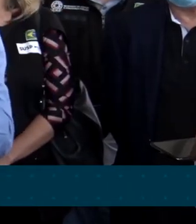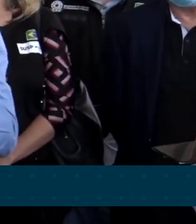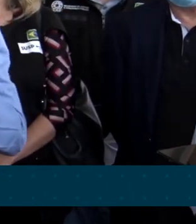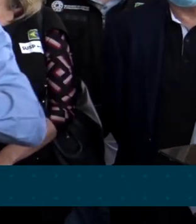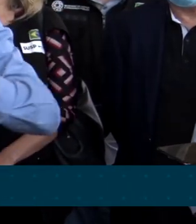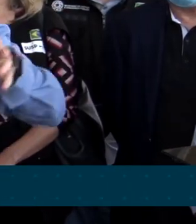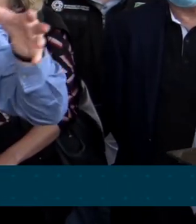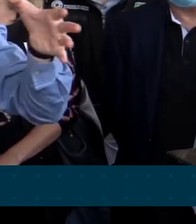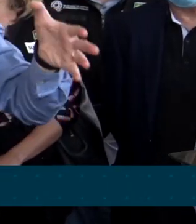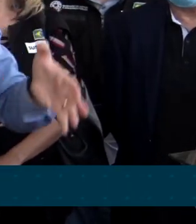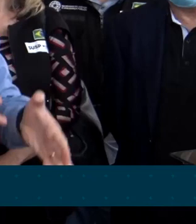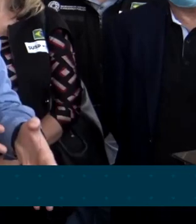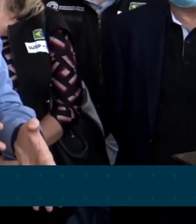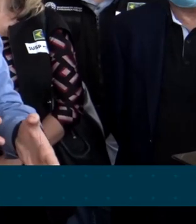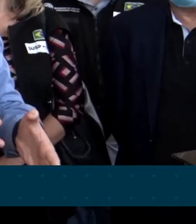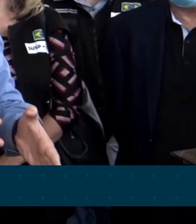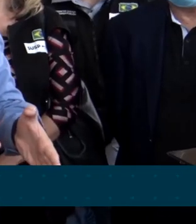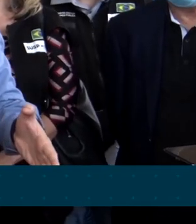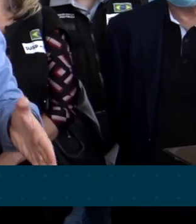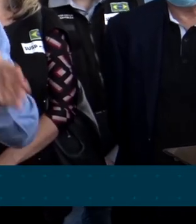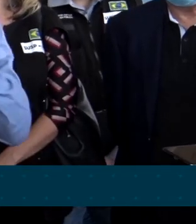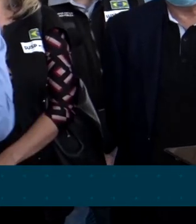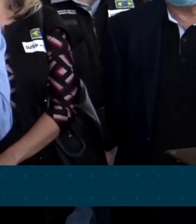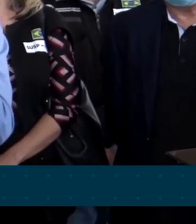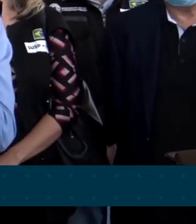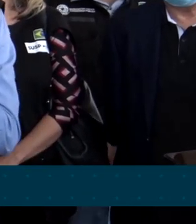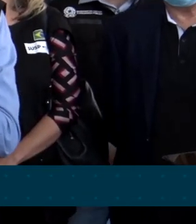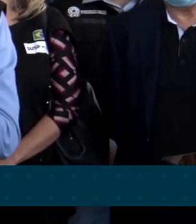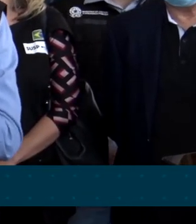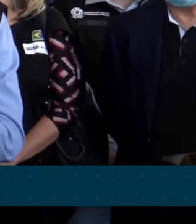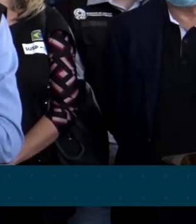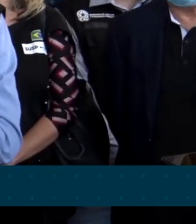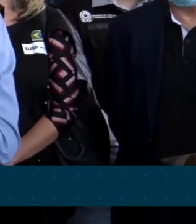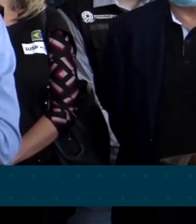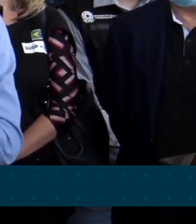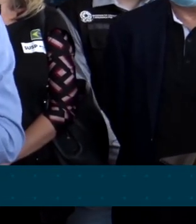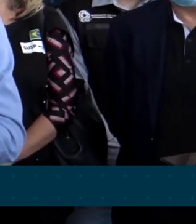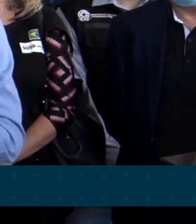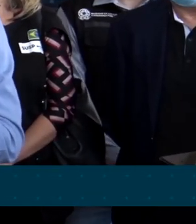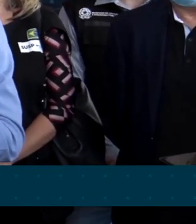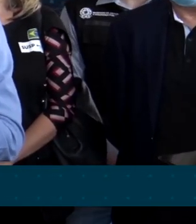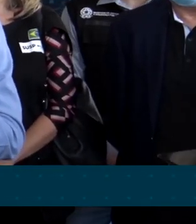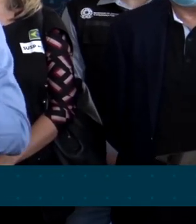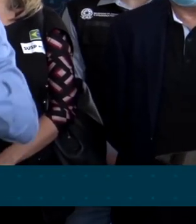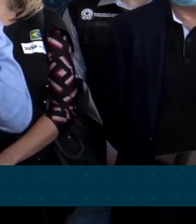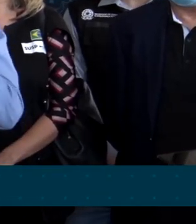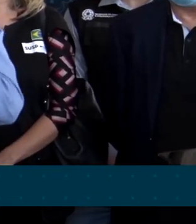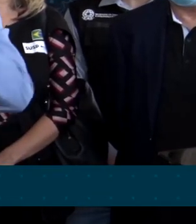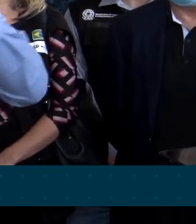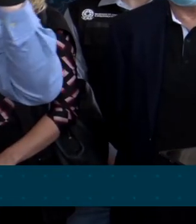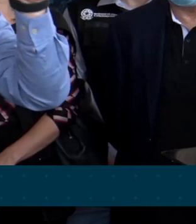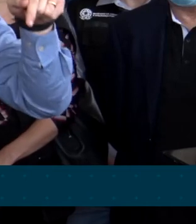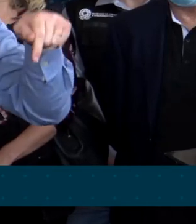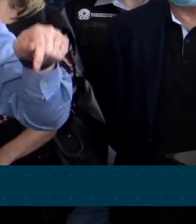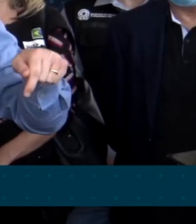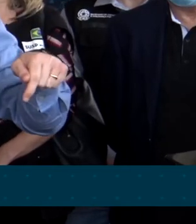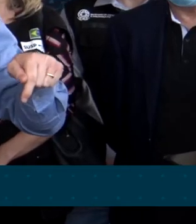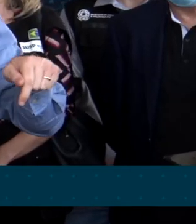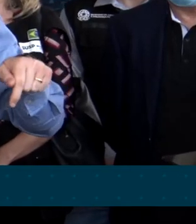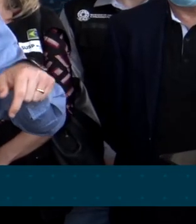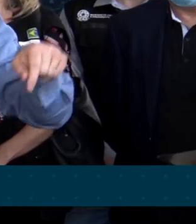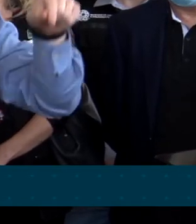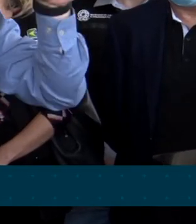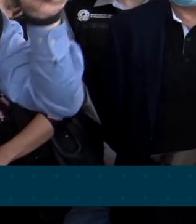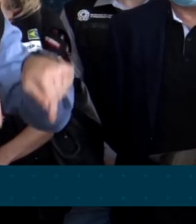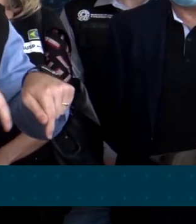domínio efetivo dos presídios que cortando os canais de comunicação das